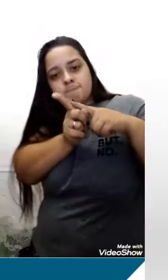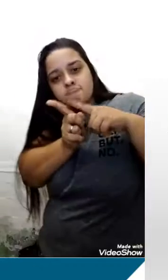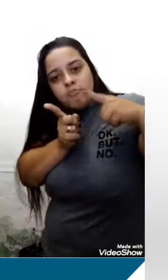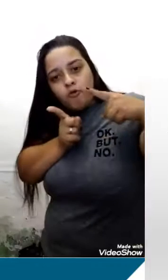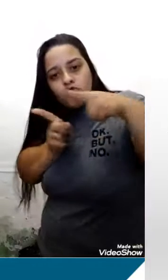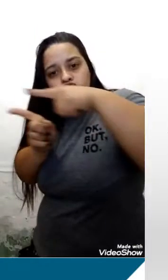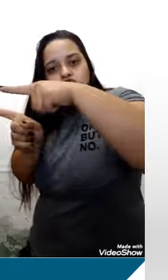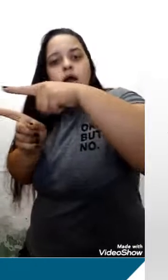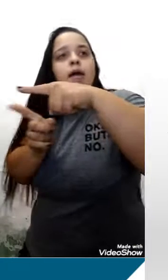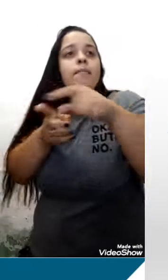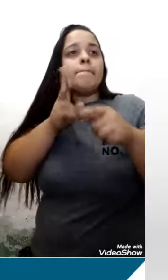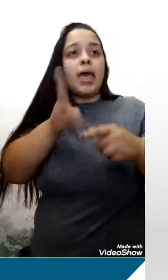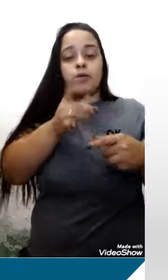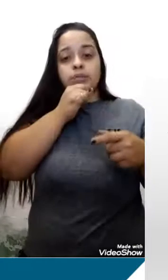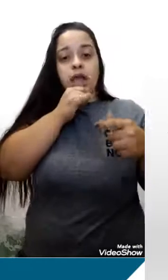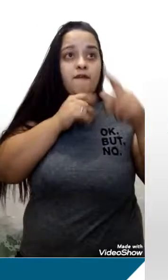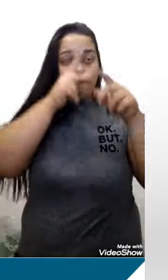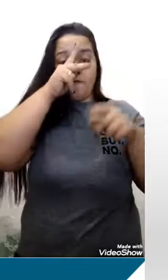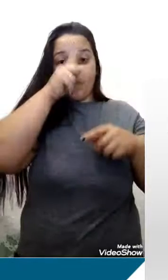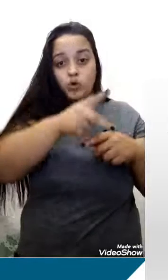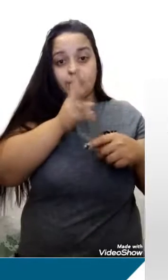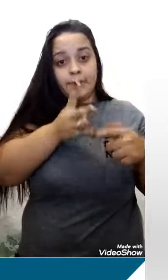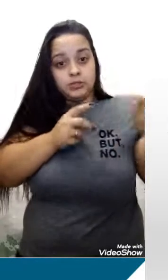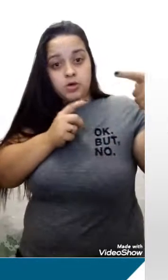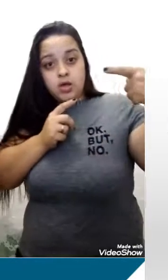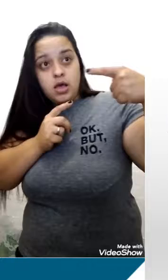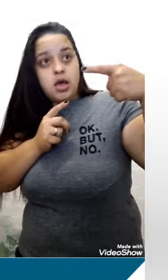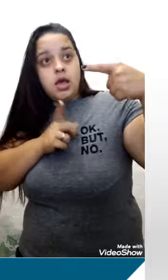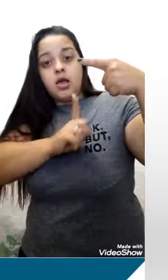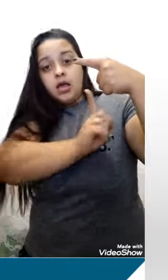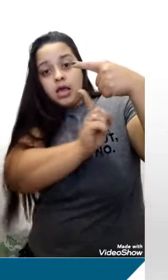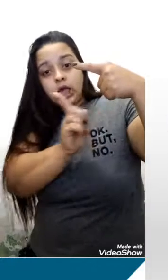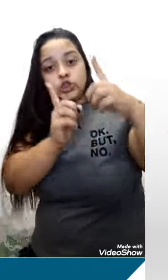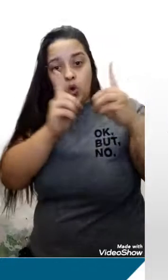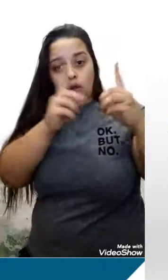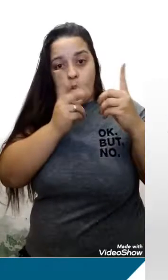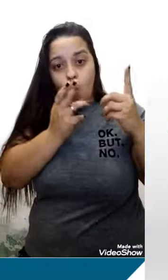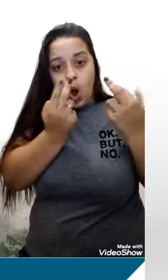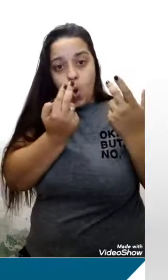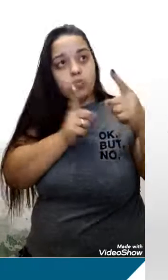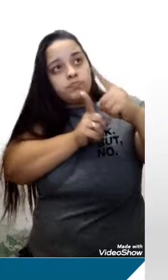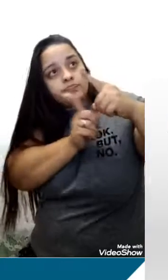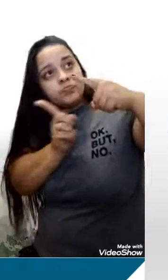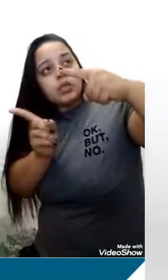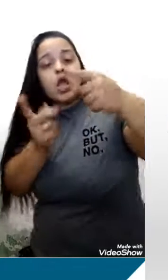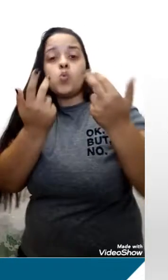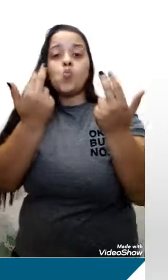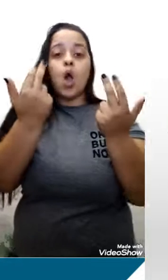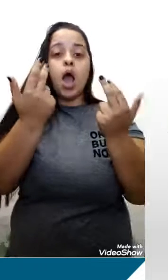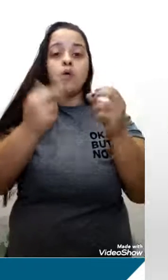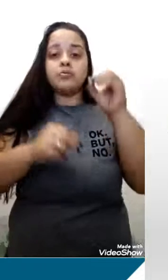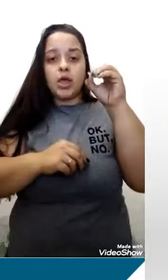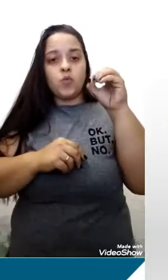e sentido. Quando a força e o deslocamento têm a mesma direção e sentido, o ângulo θ entre elas é igual